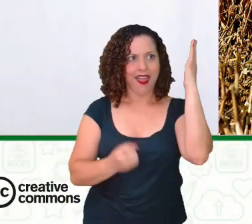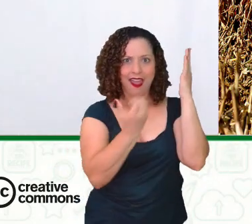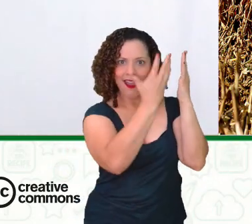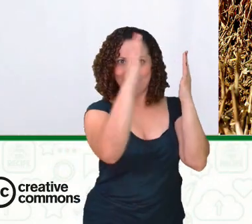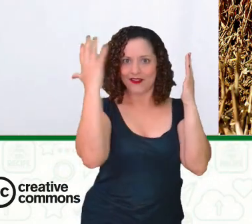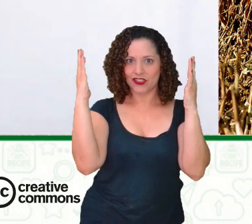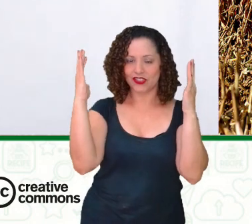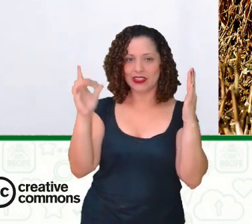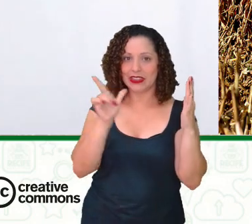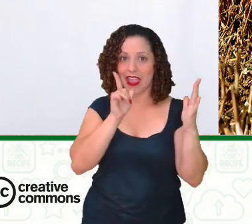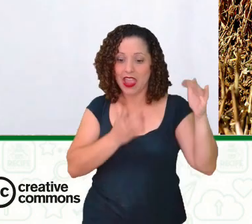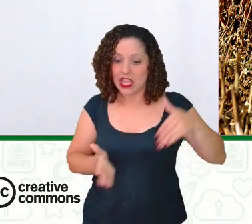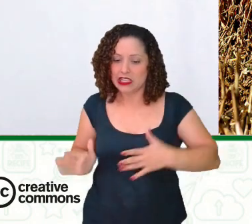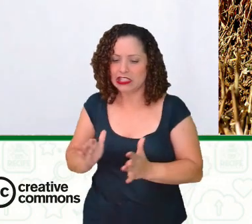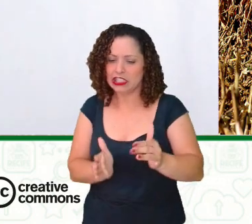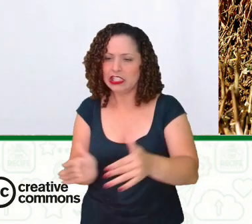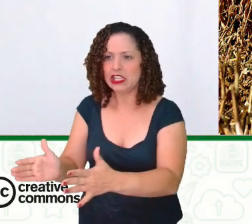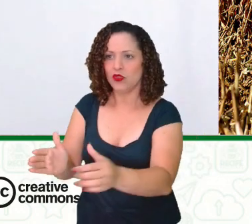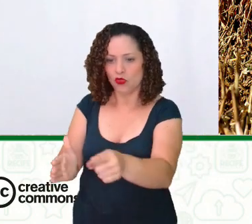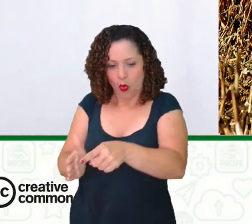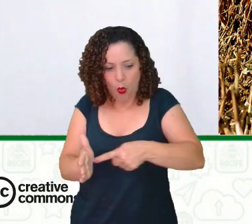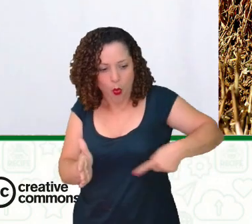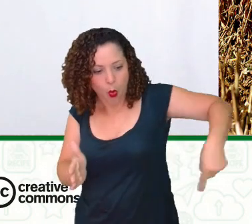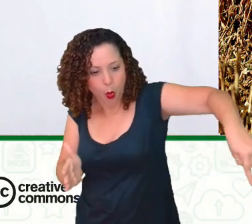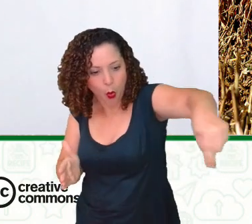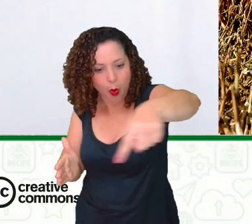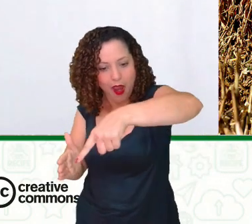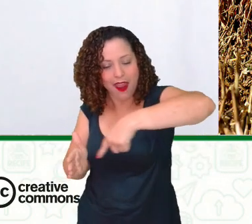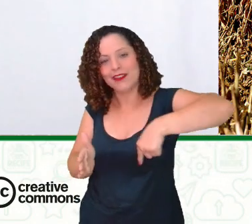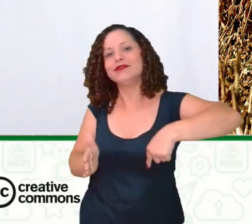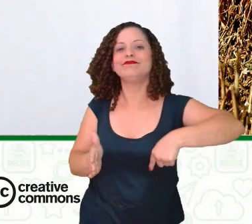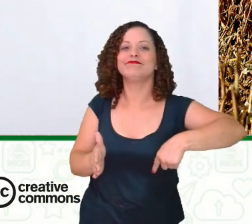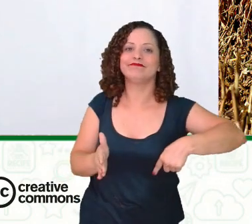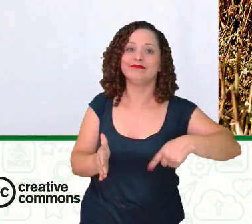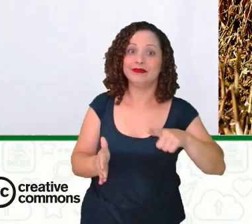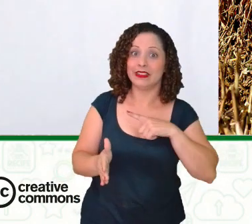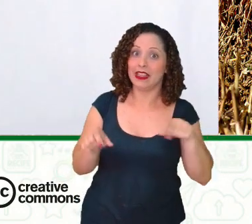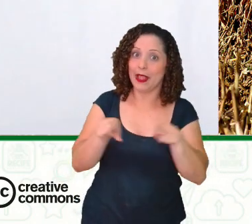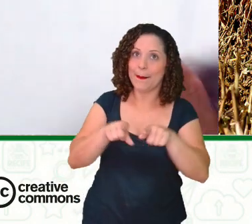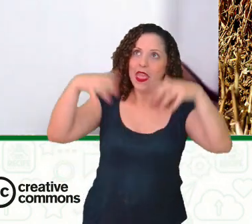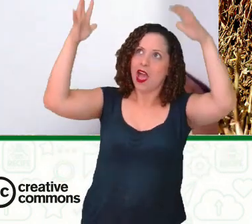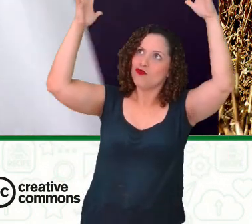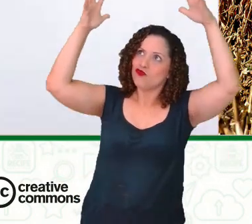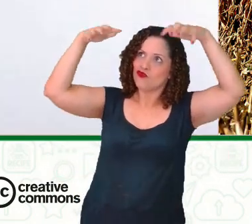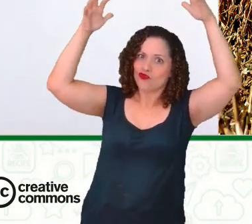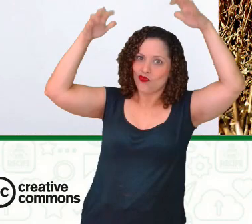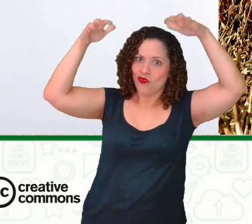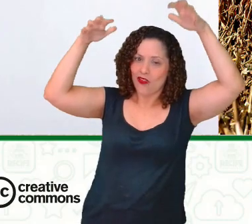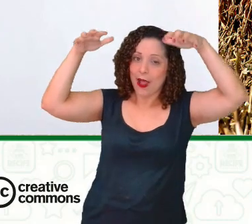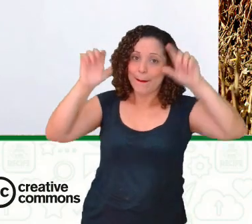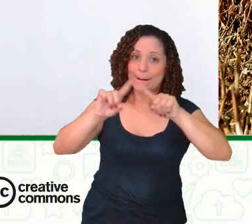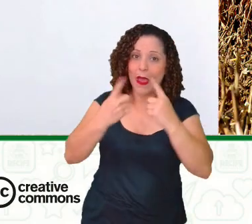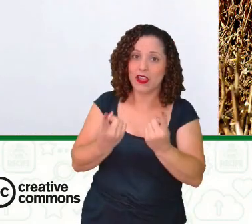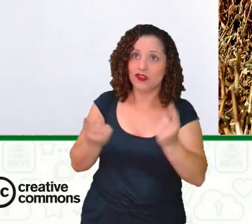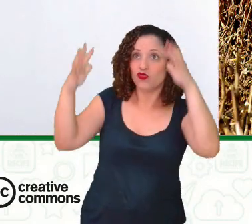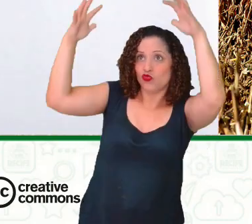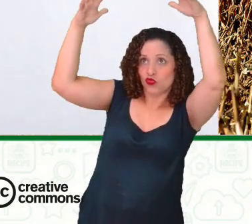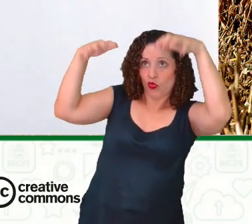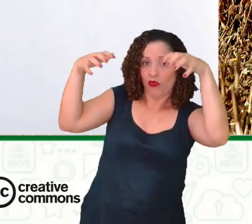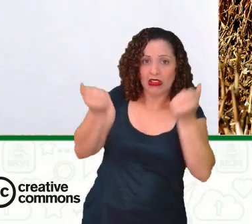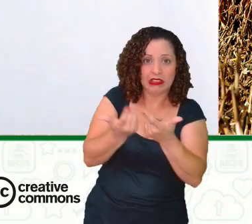nossas bacias hidrográficas acabam se formando pela precipitação, o que quer dizer que sem chuva não há